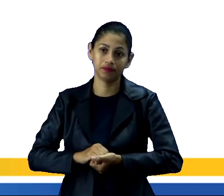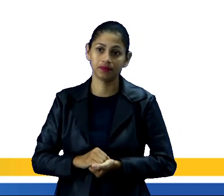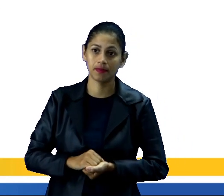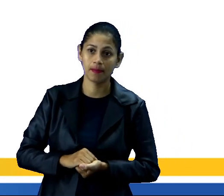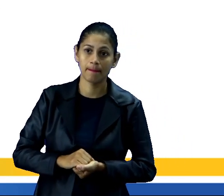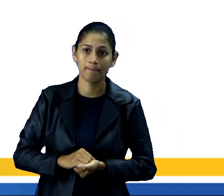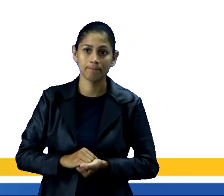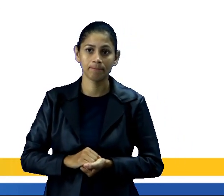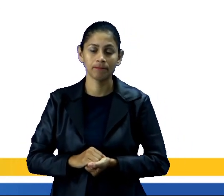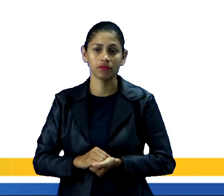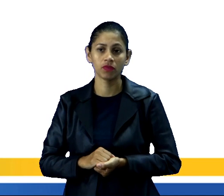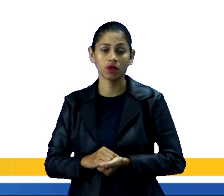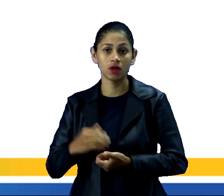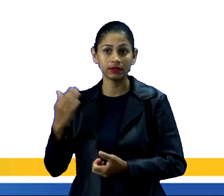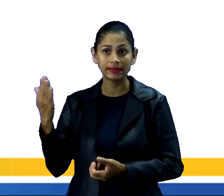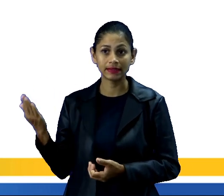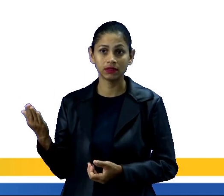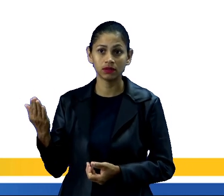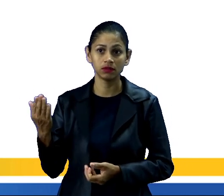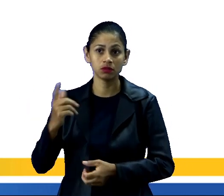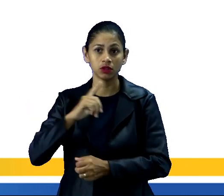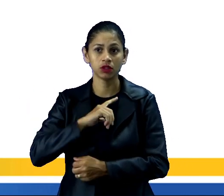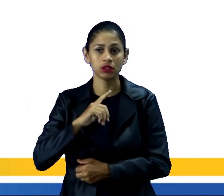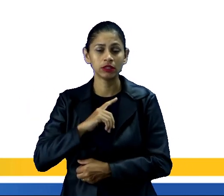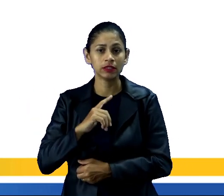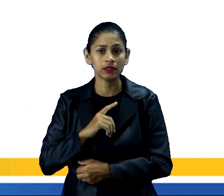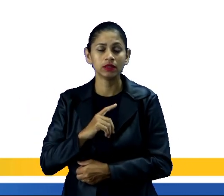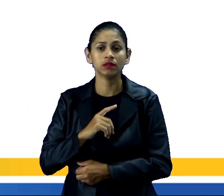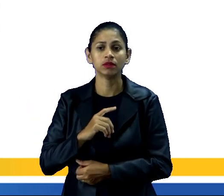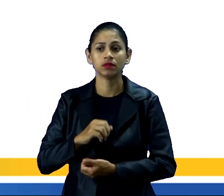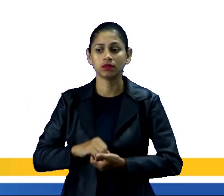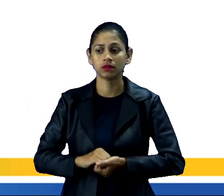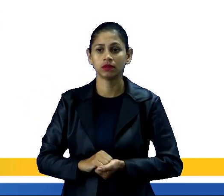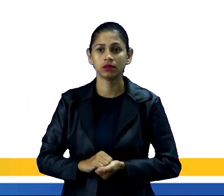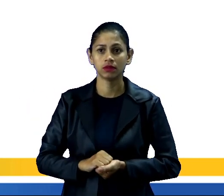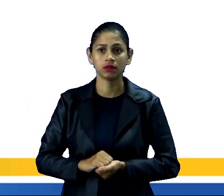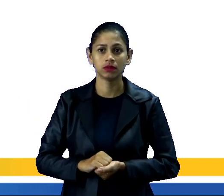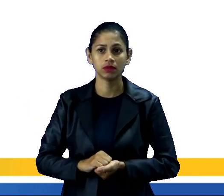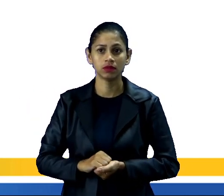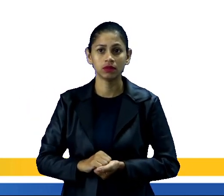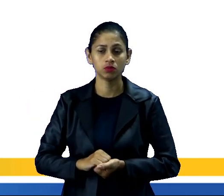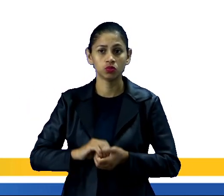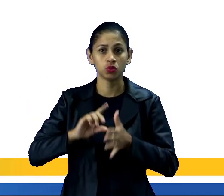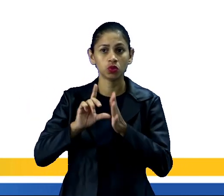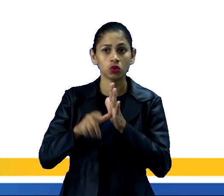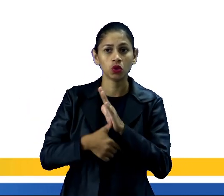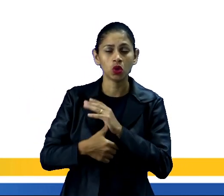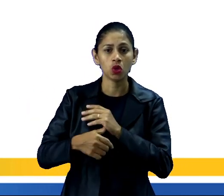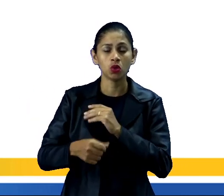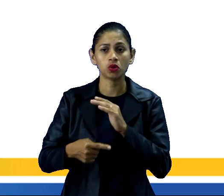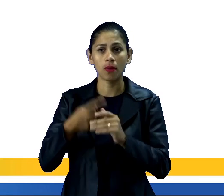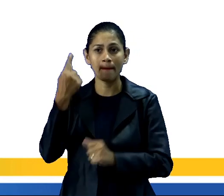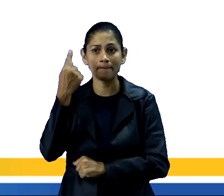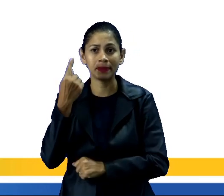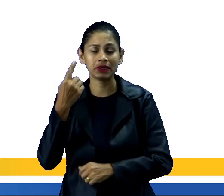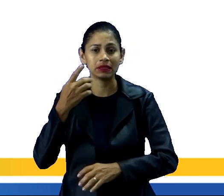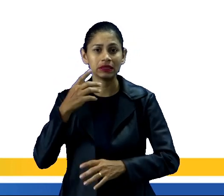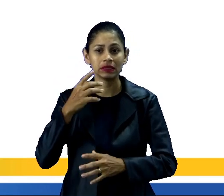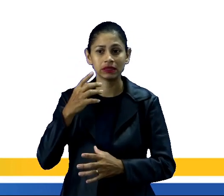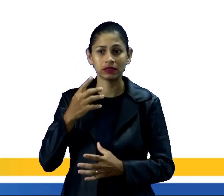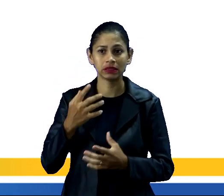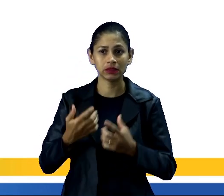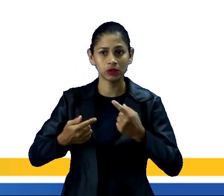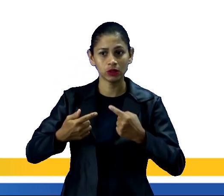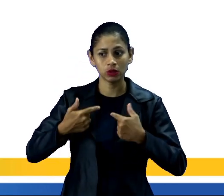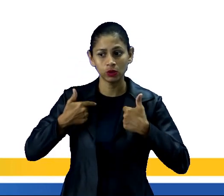O fascismo italiano, né, que é o regime totalitário que a gente está estudando, né? Depois da Primeira Guerra Mundial, né, a